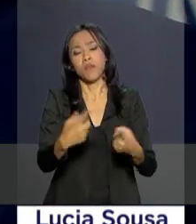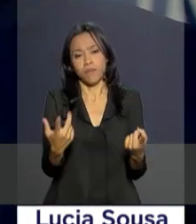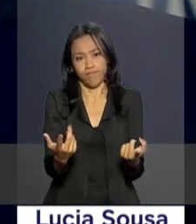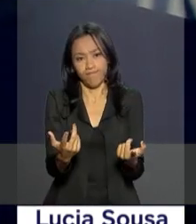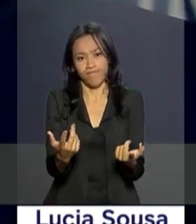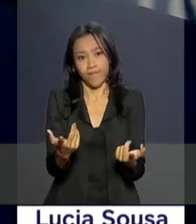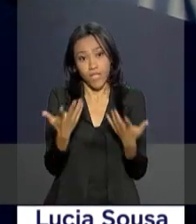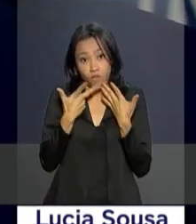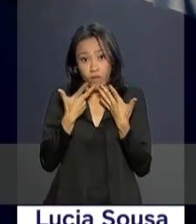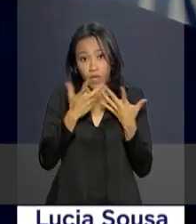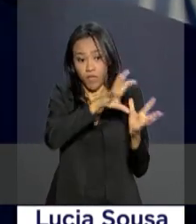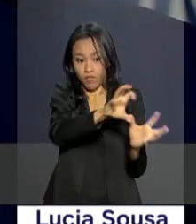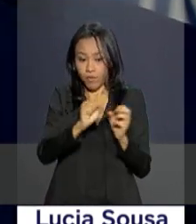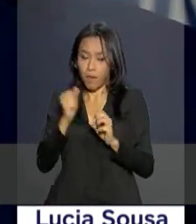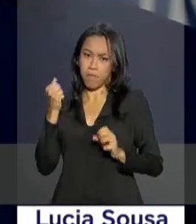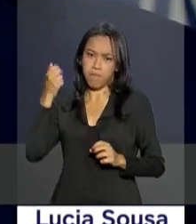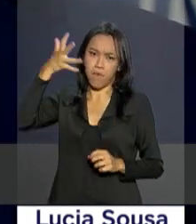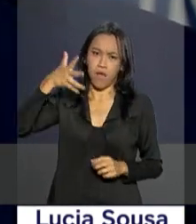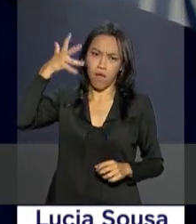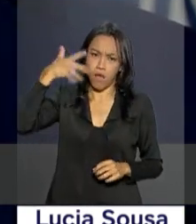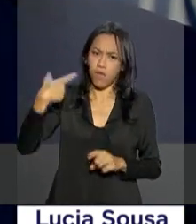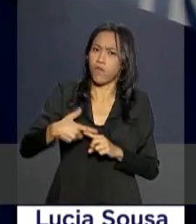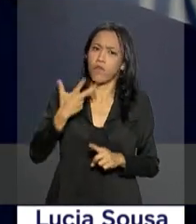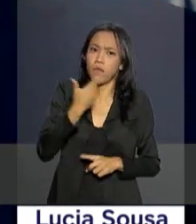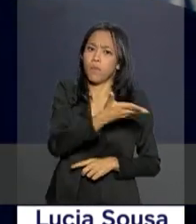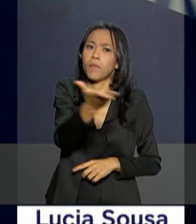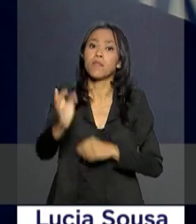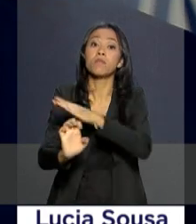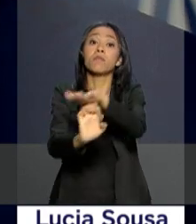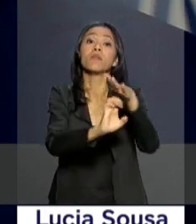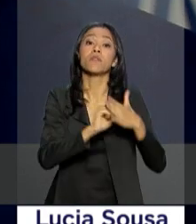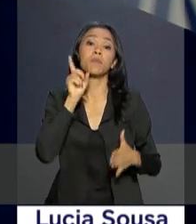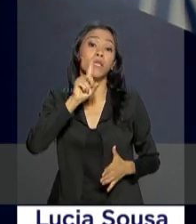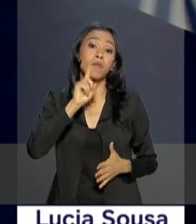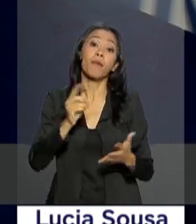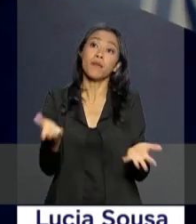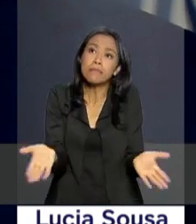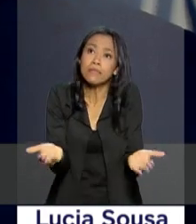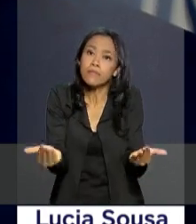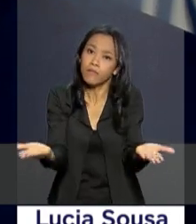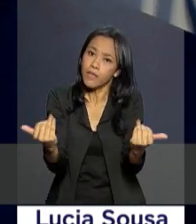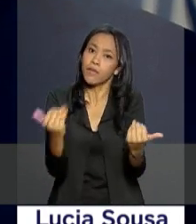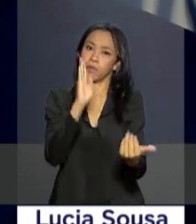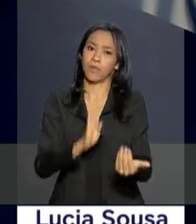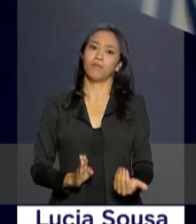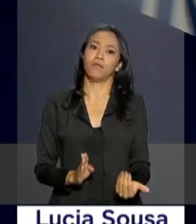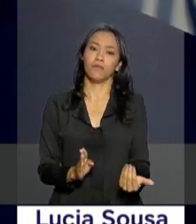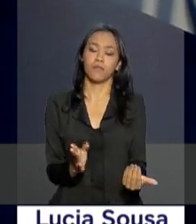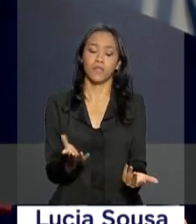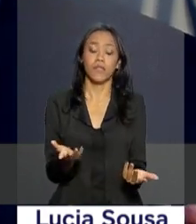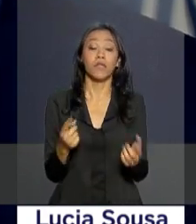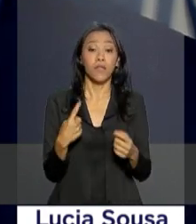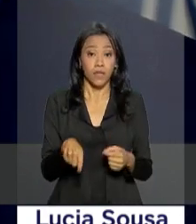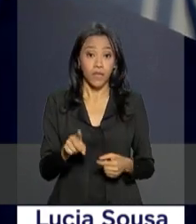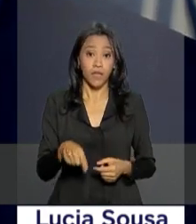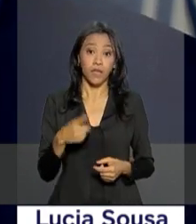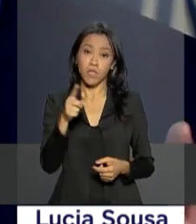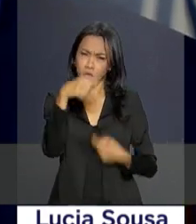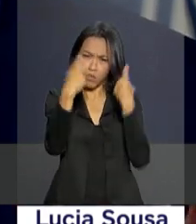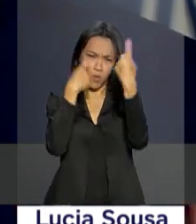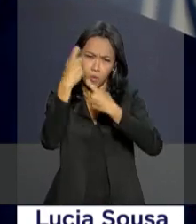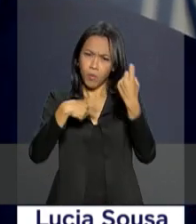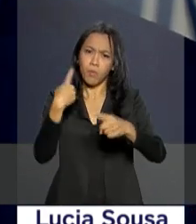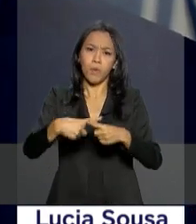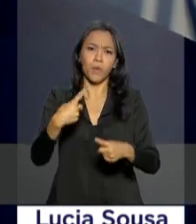esta mensagem aos empresários americanos para incentivá los a investir e para dizer não se preocupem